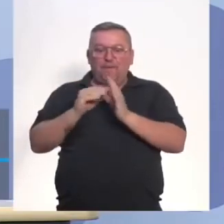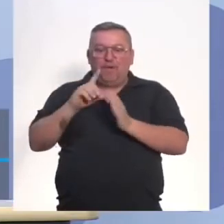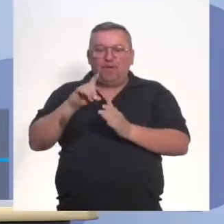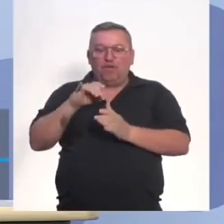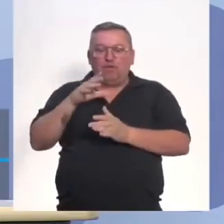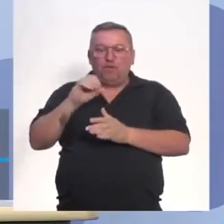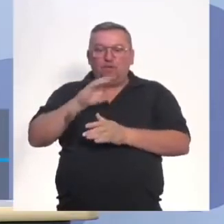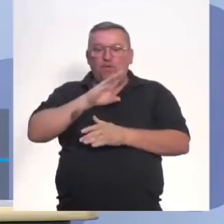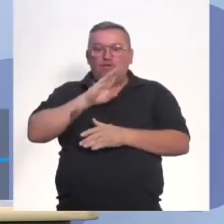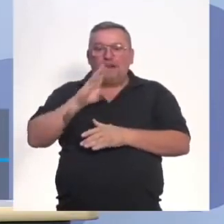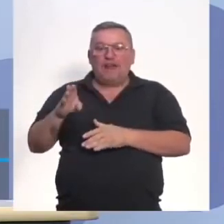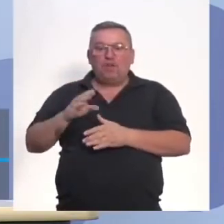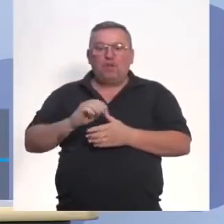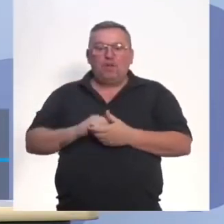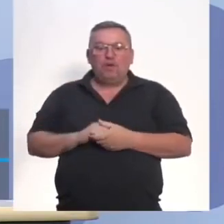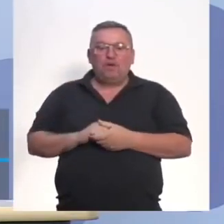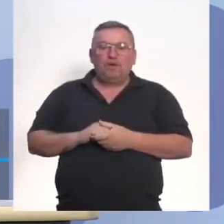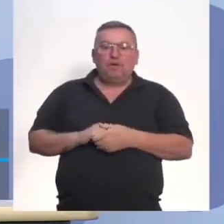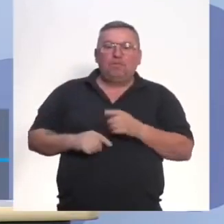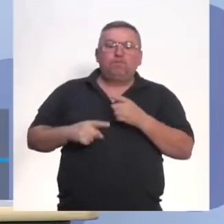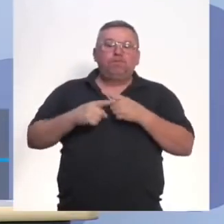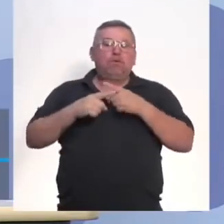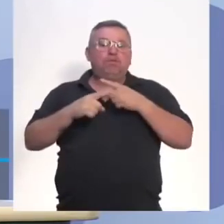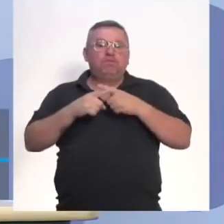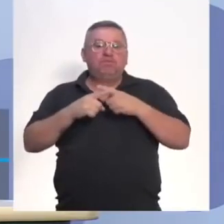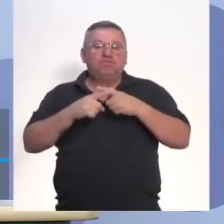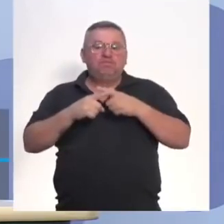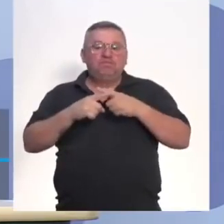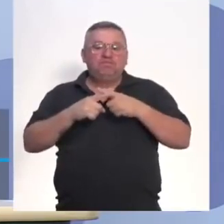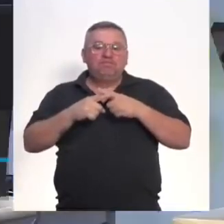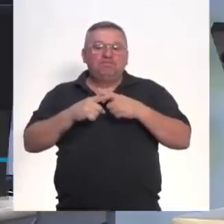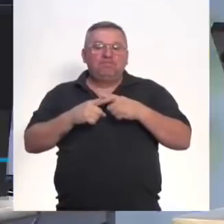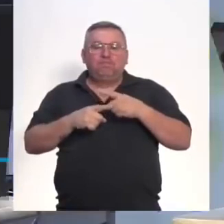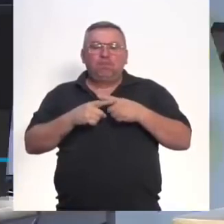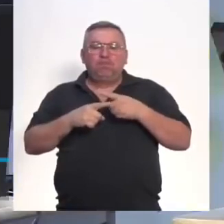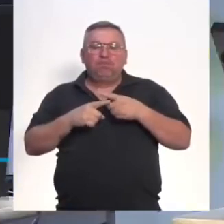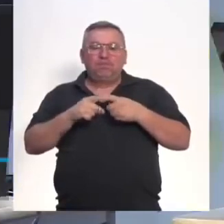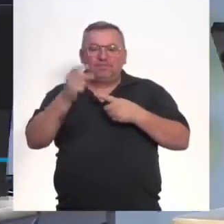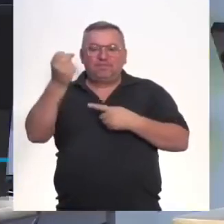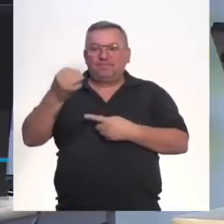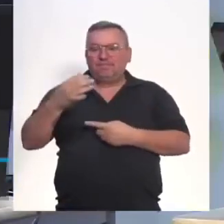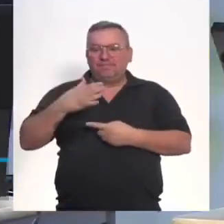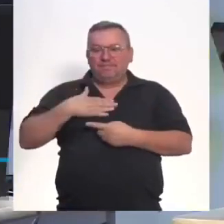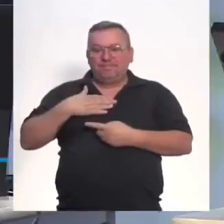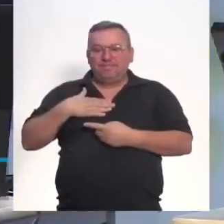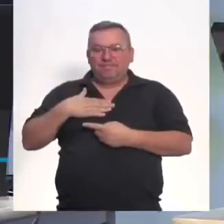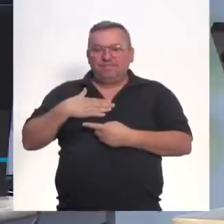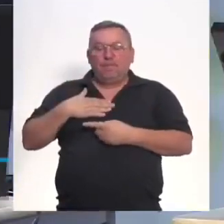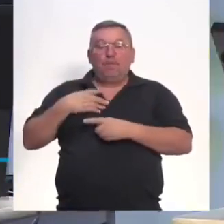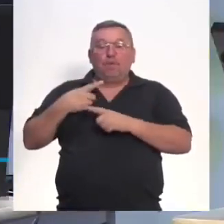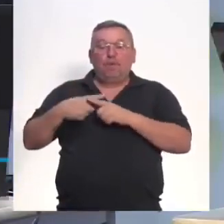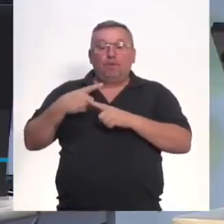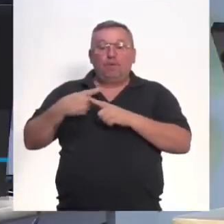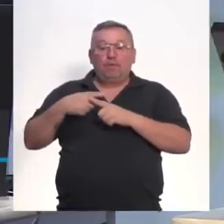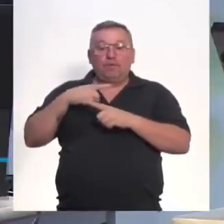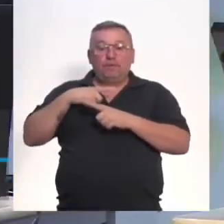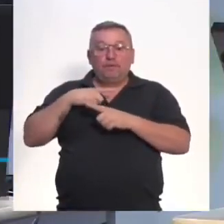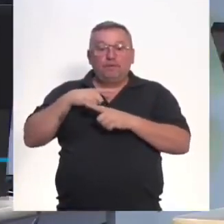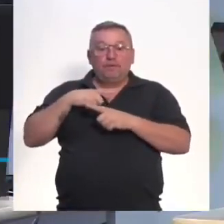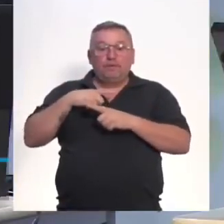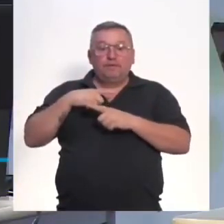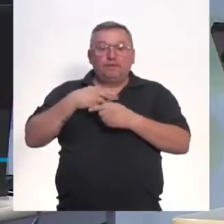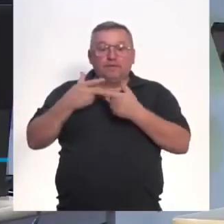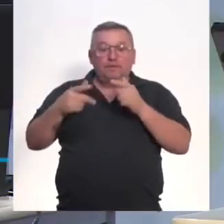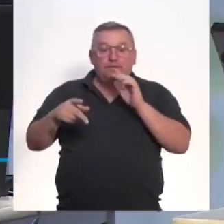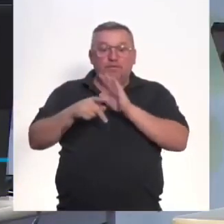discurso direto. Por quê? Aí tem esse pois. Aí eu quero que vocês justifiquem. Por que que tem esse discurso